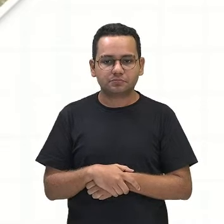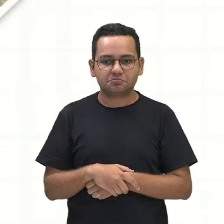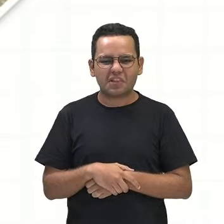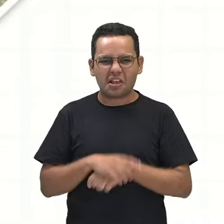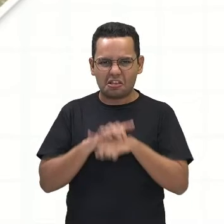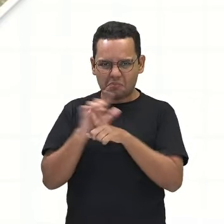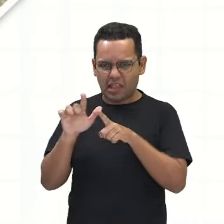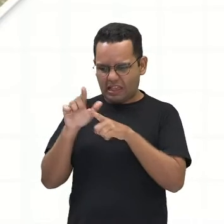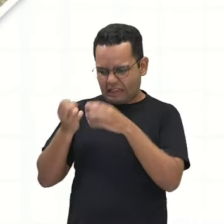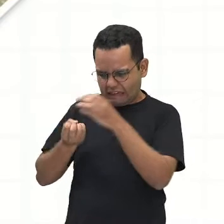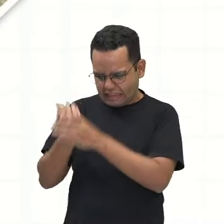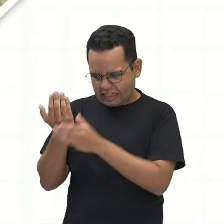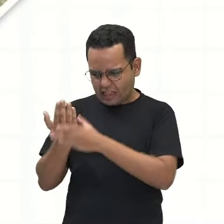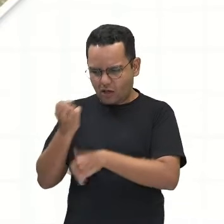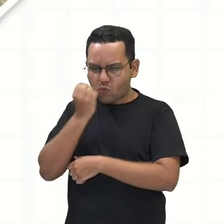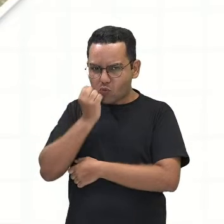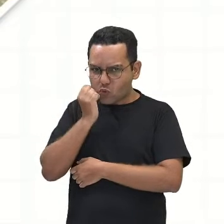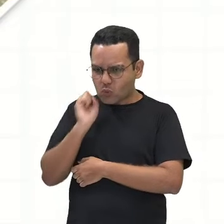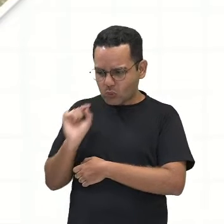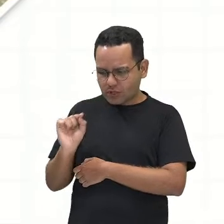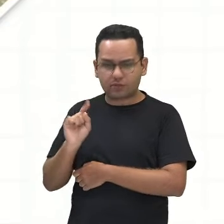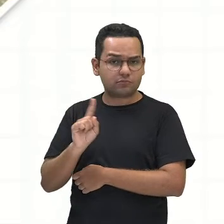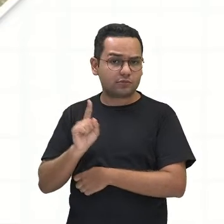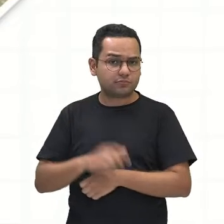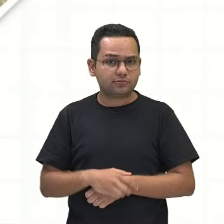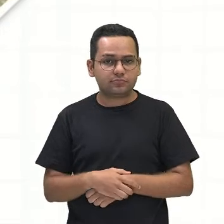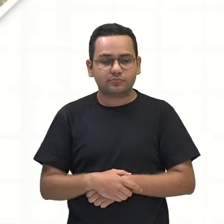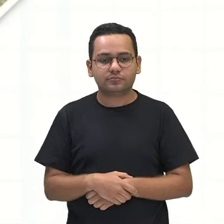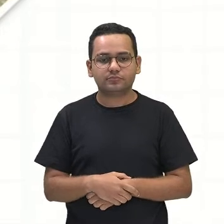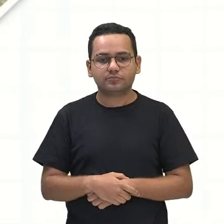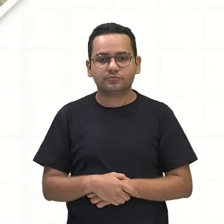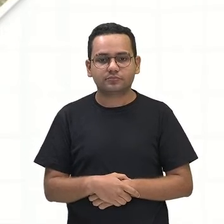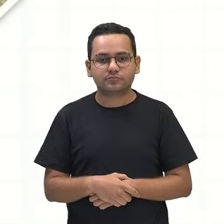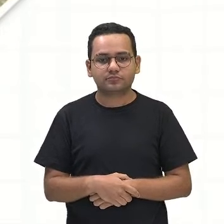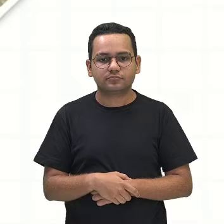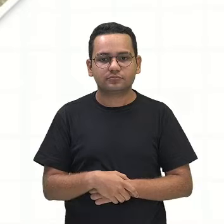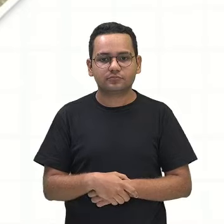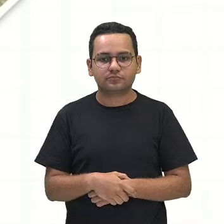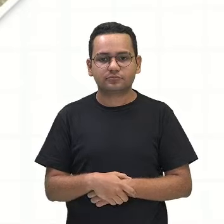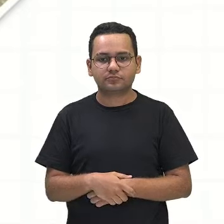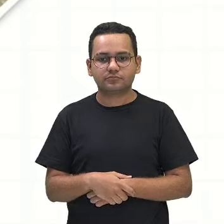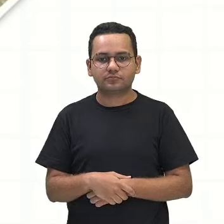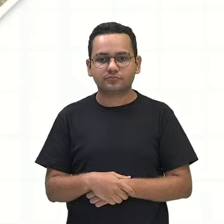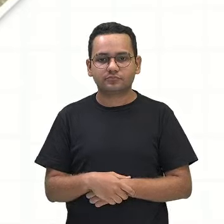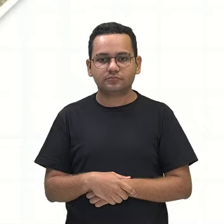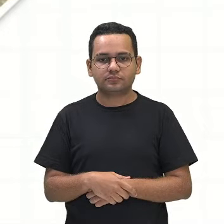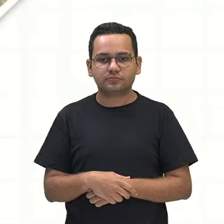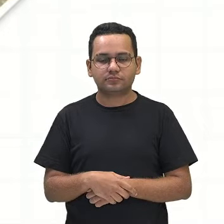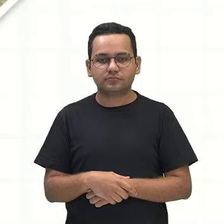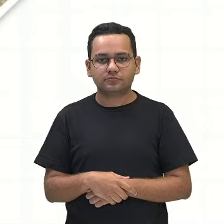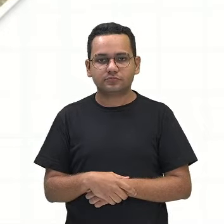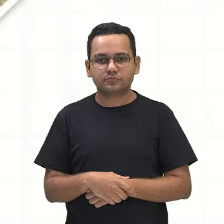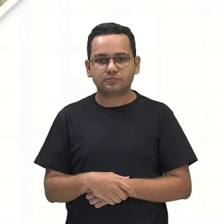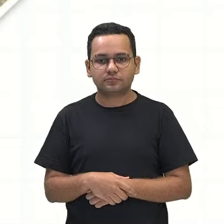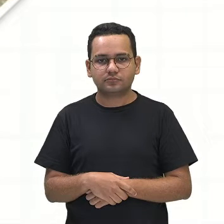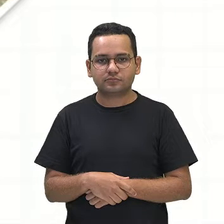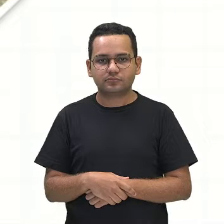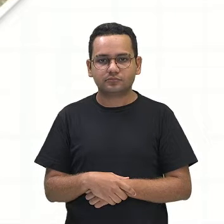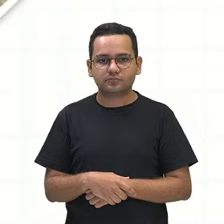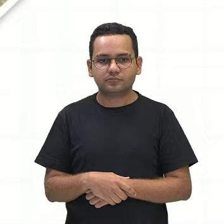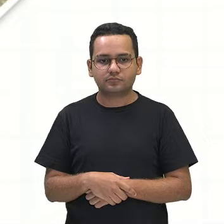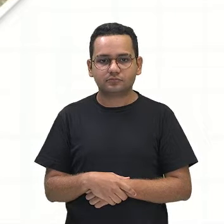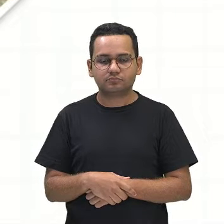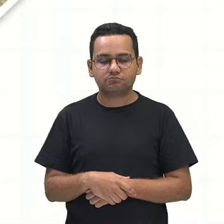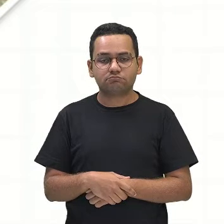sucos do maracujá do mato, né? Então, só para lembrar para vocês que nós consumimos angiospermas,